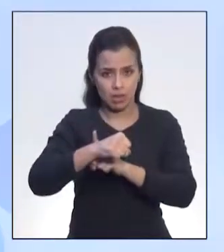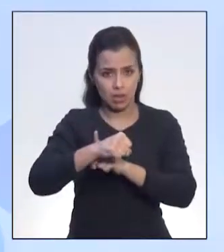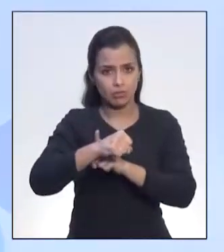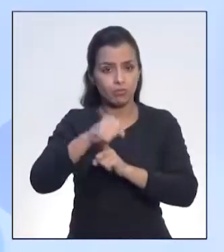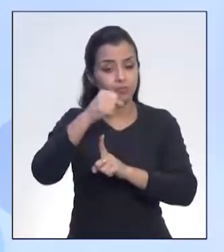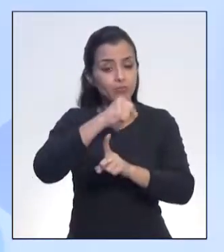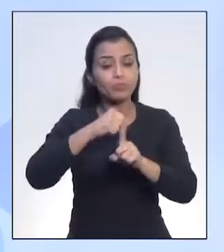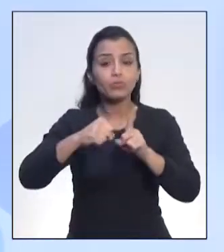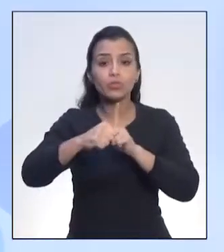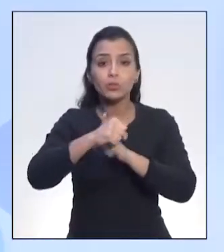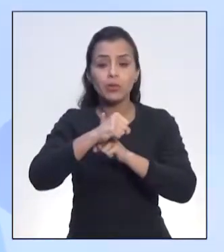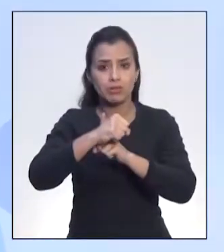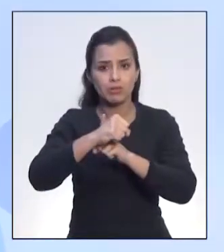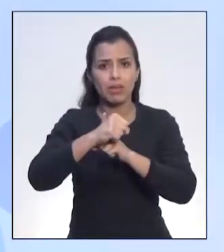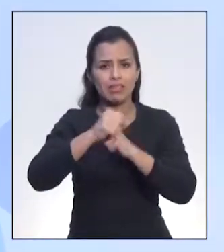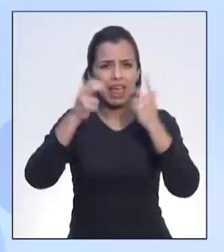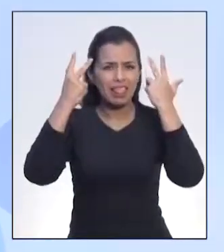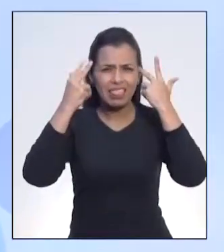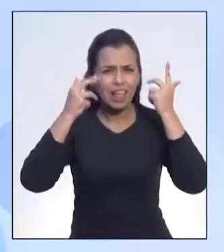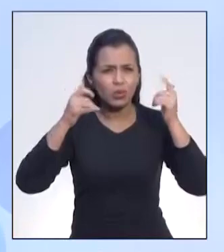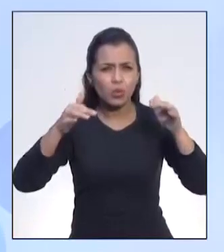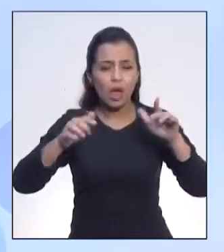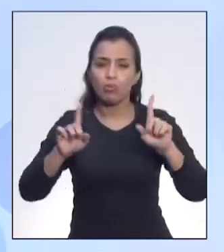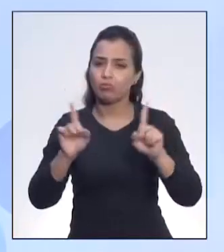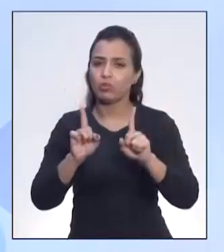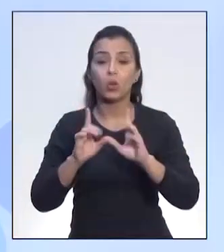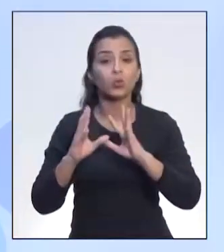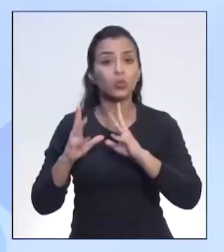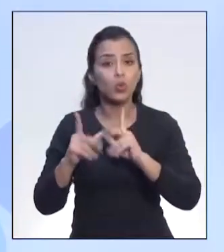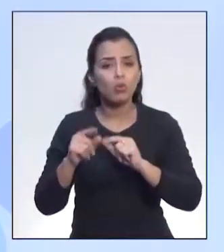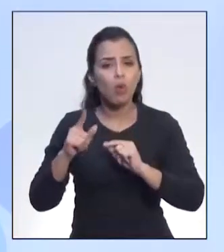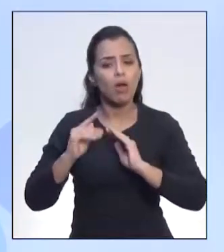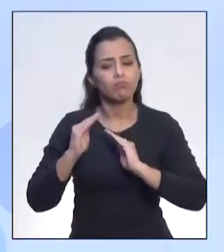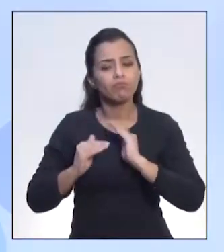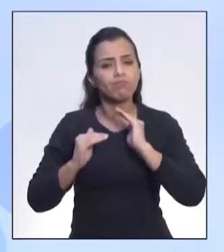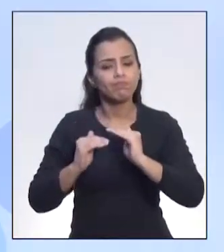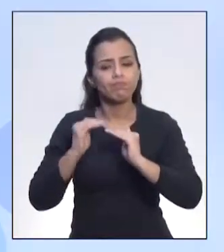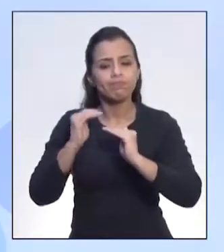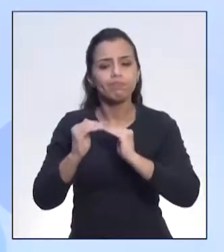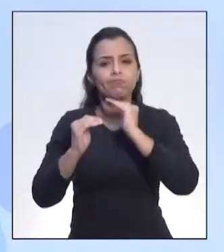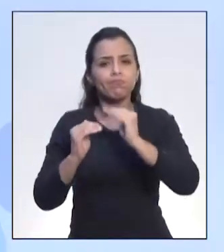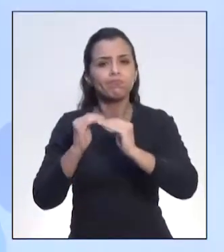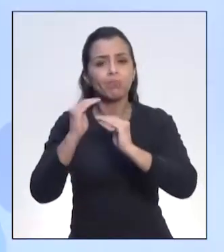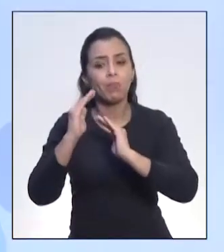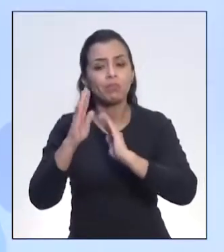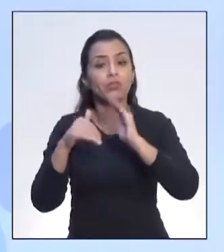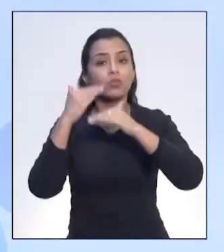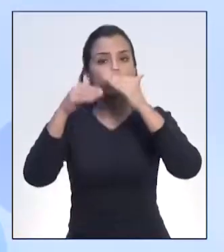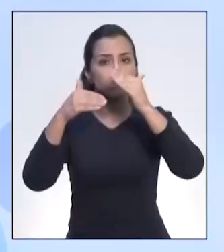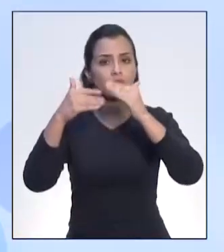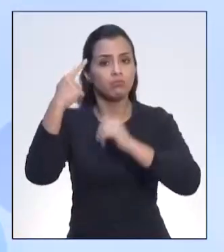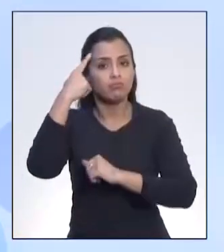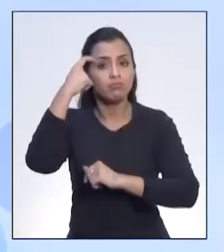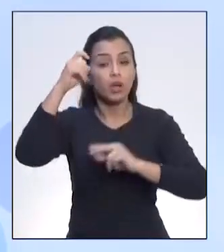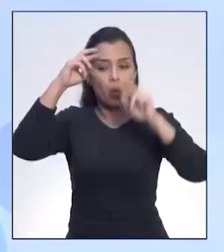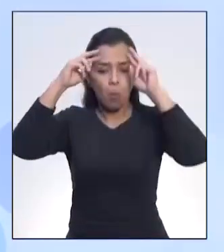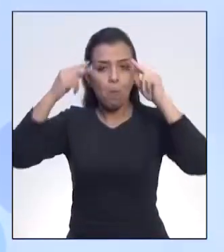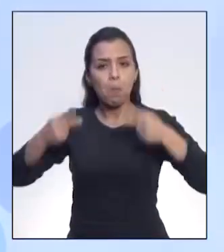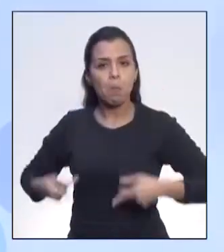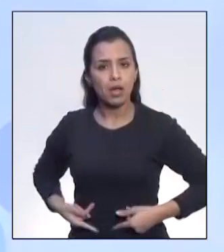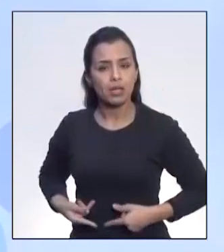da sociedade, nada é natural, tudo é uma construção histórica, é uma criação humana. Então,